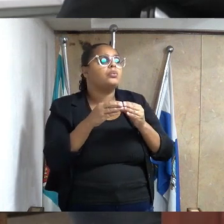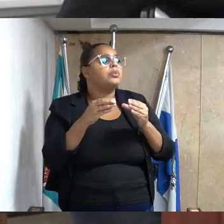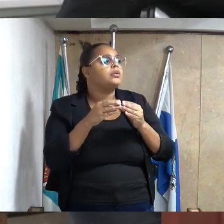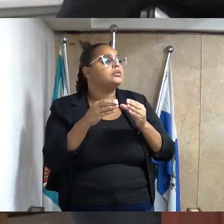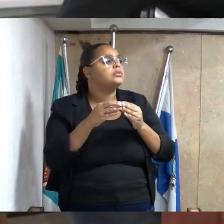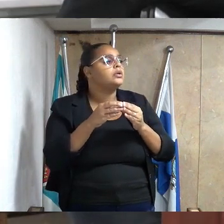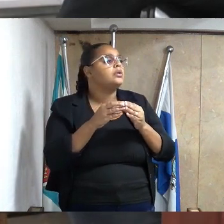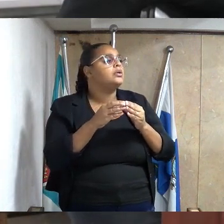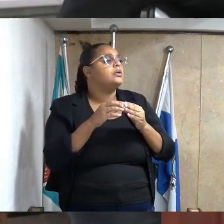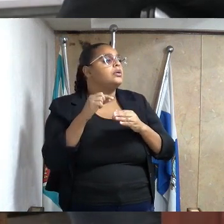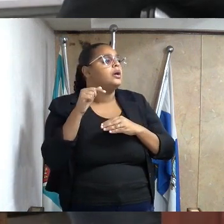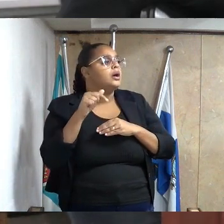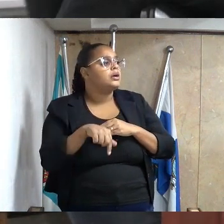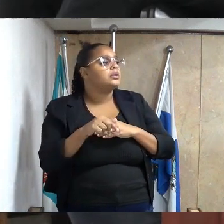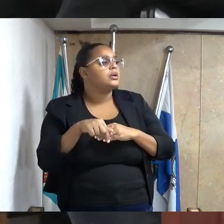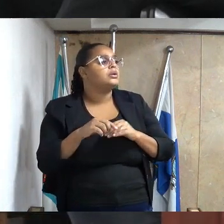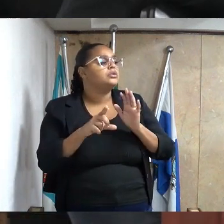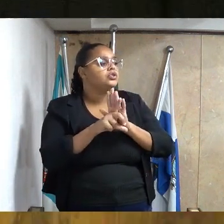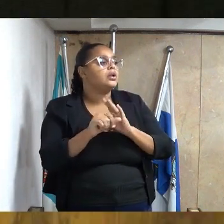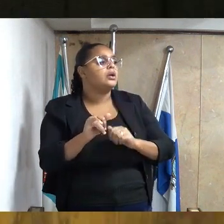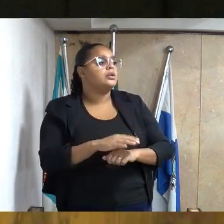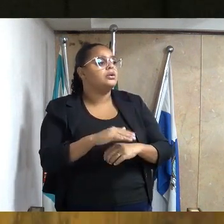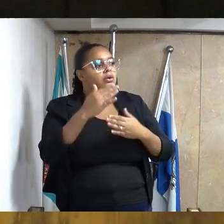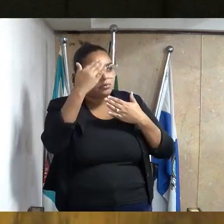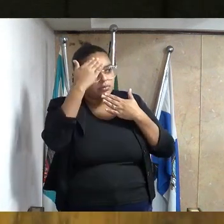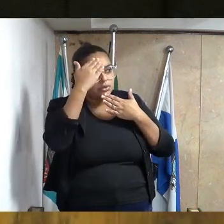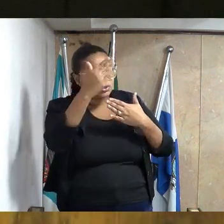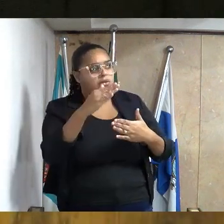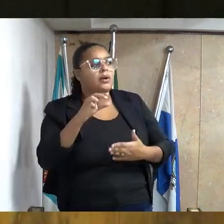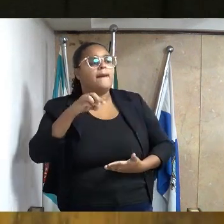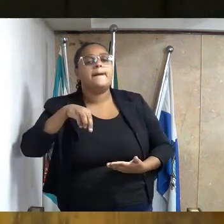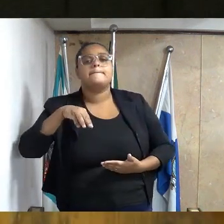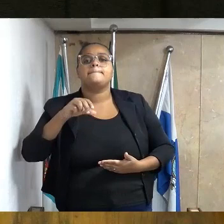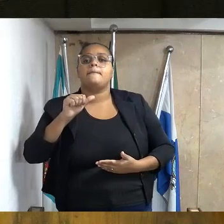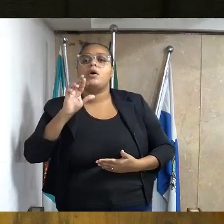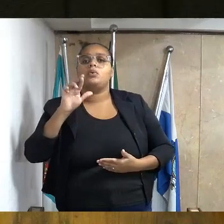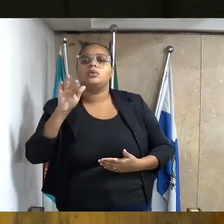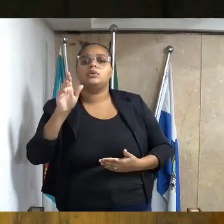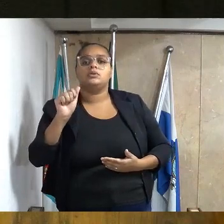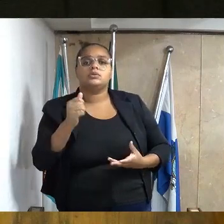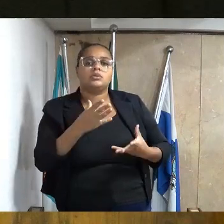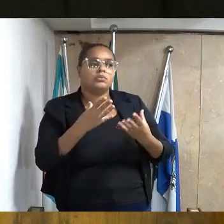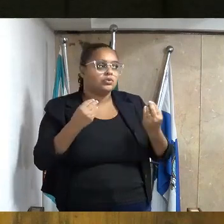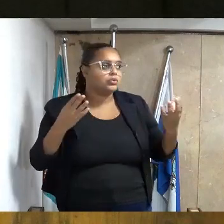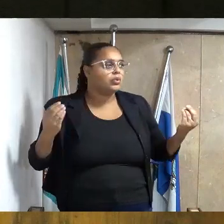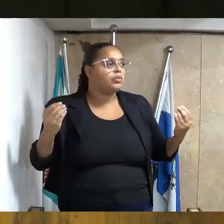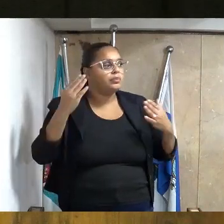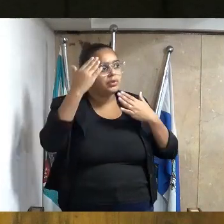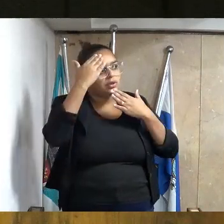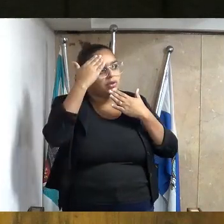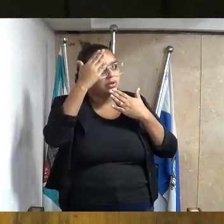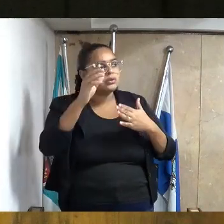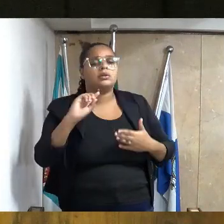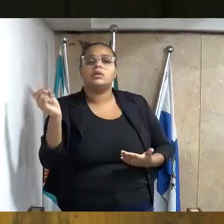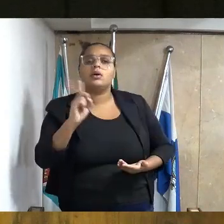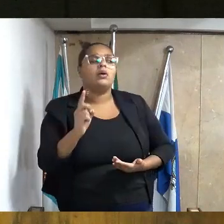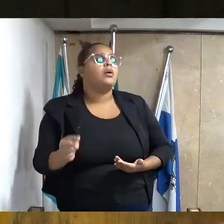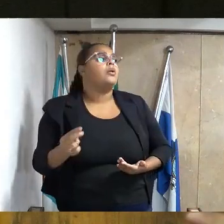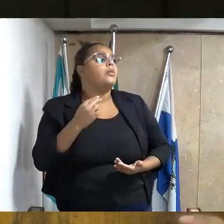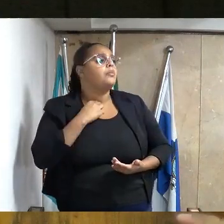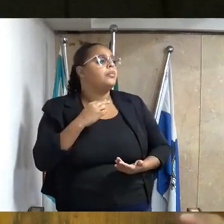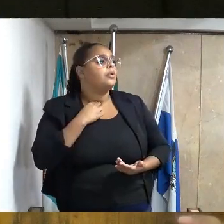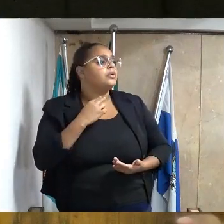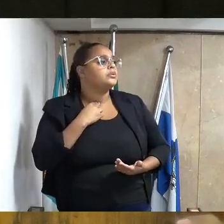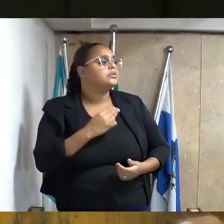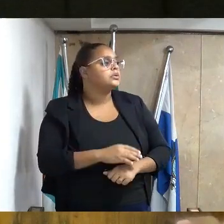de transporte da casa de leis. Obrigado, doutor Maurício. Então, é desse jeito mesmo. O trabalhador não pode ser